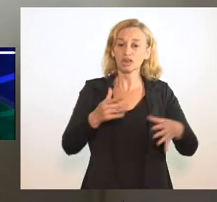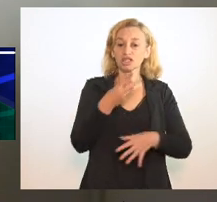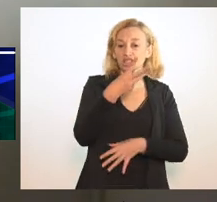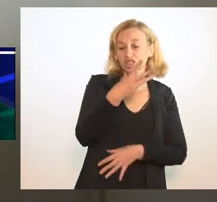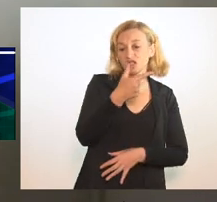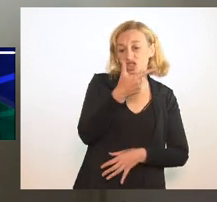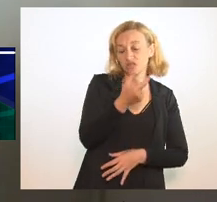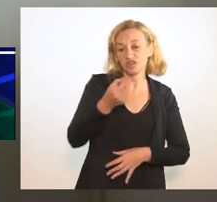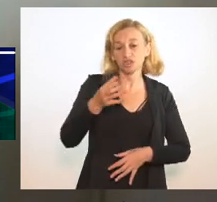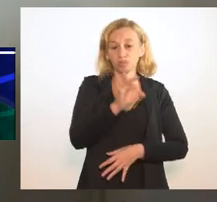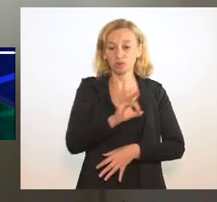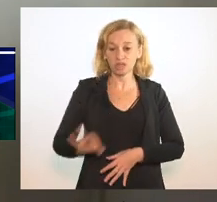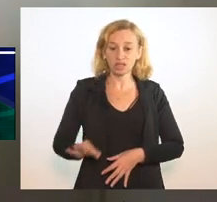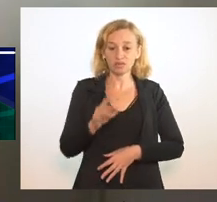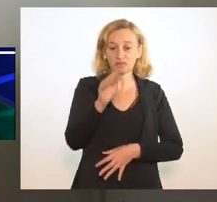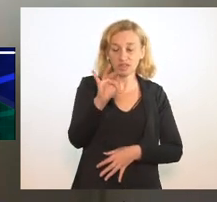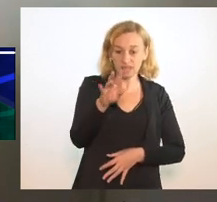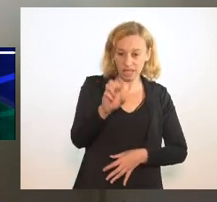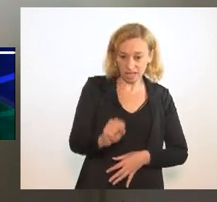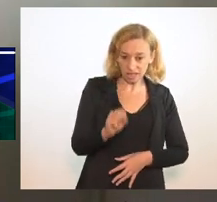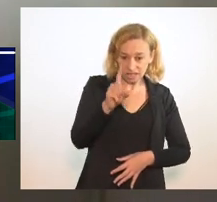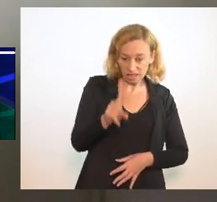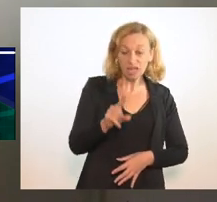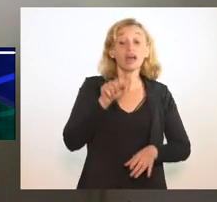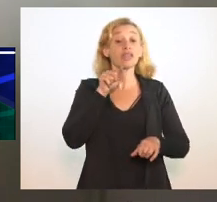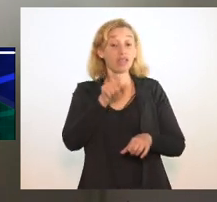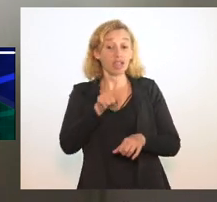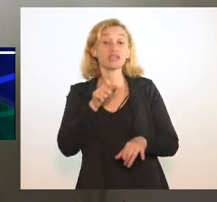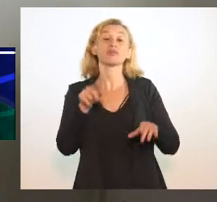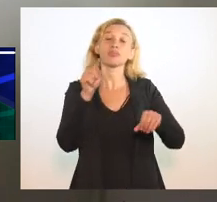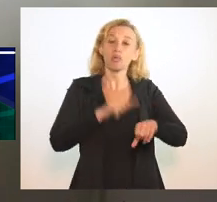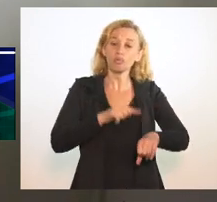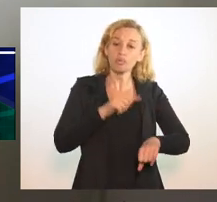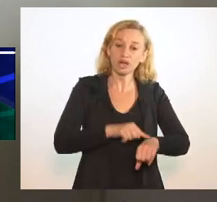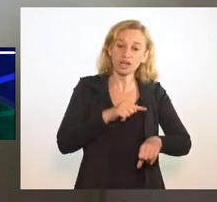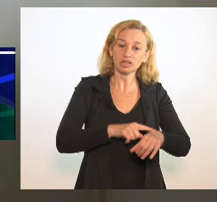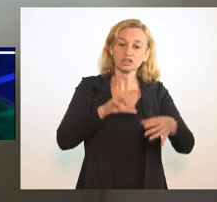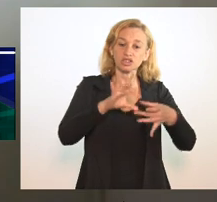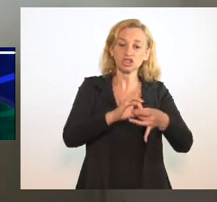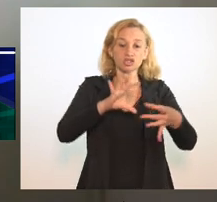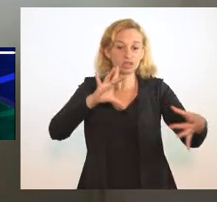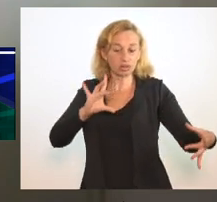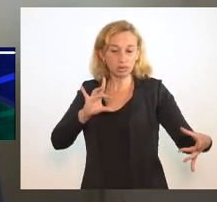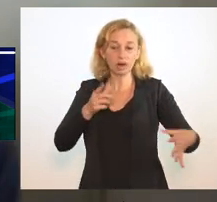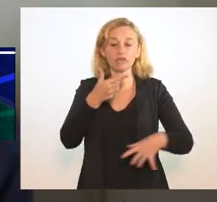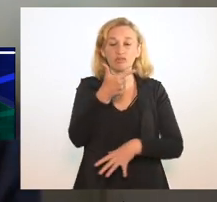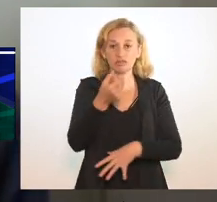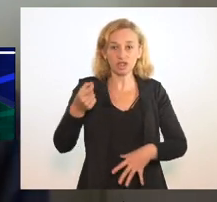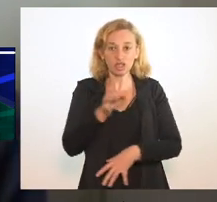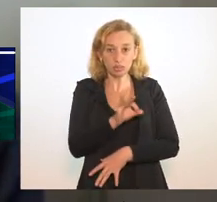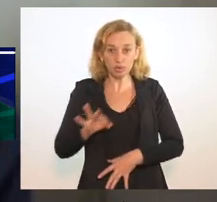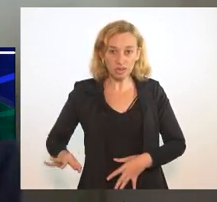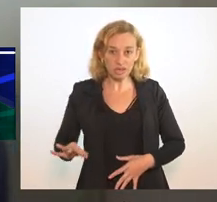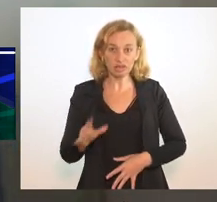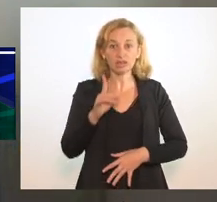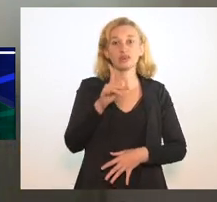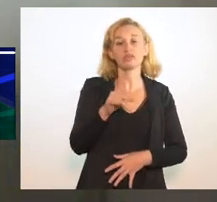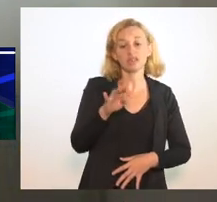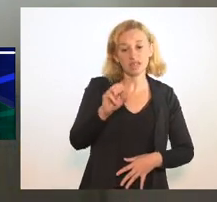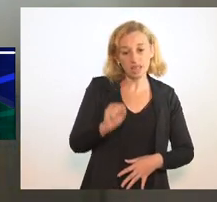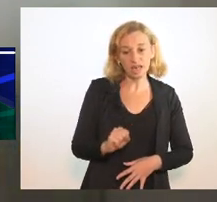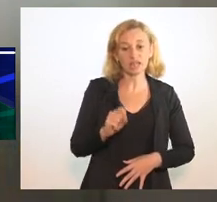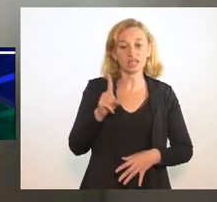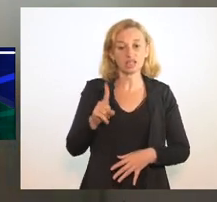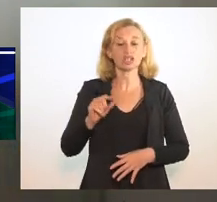20% para o FISED. Então, nesse momento, estará desvinculado 20% do FISED,